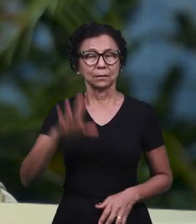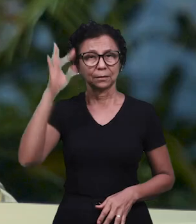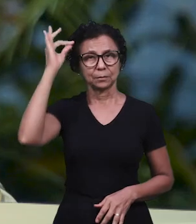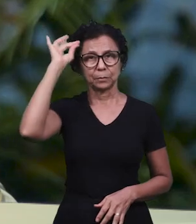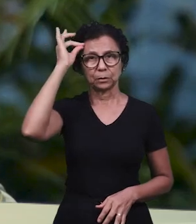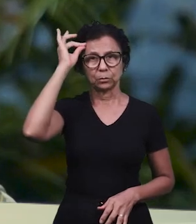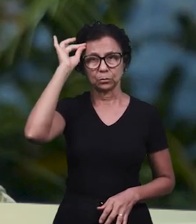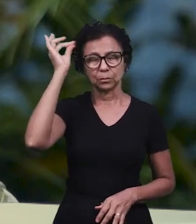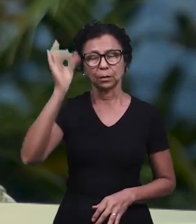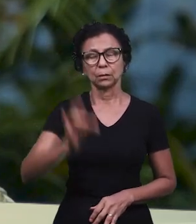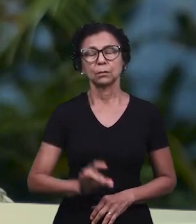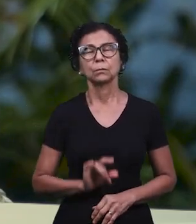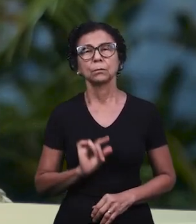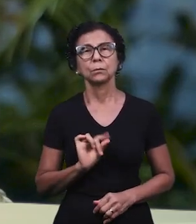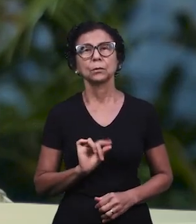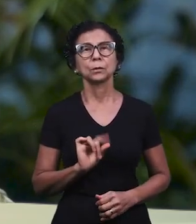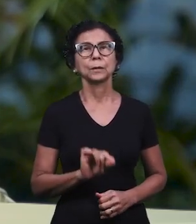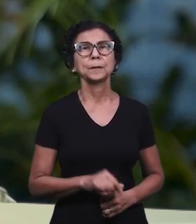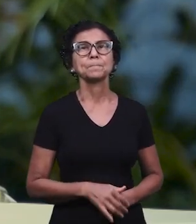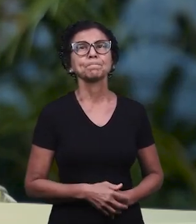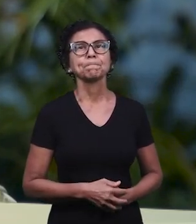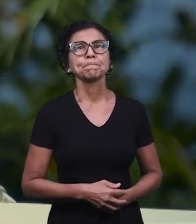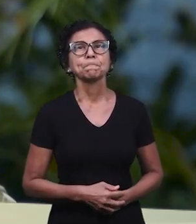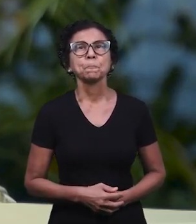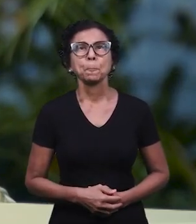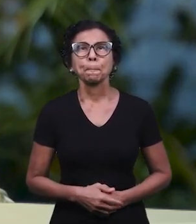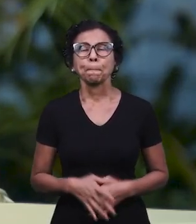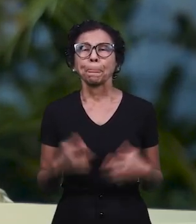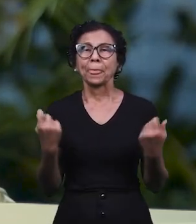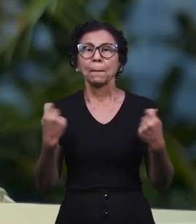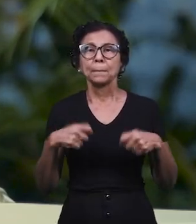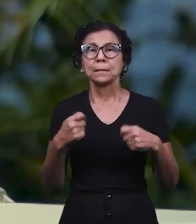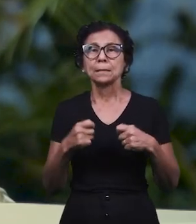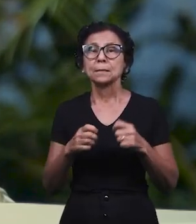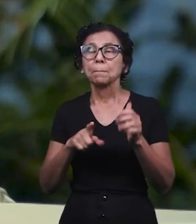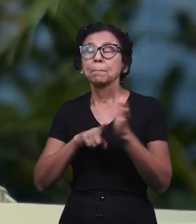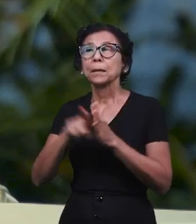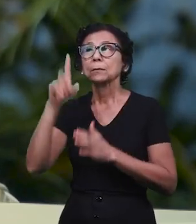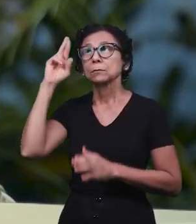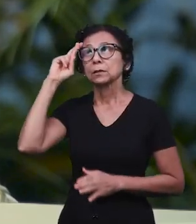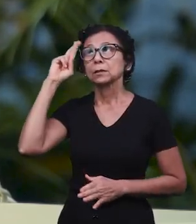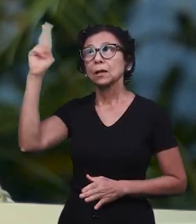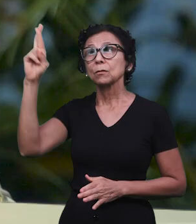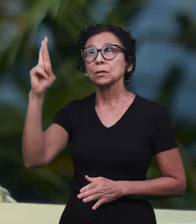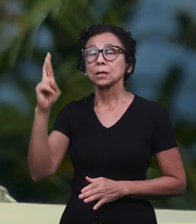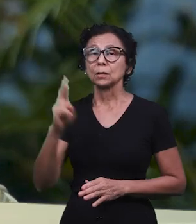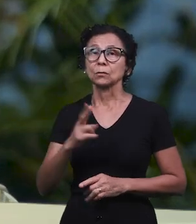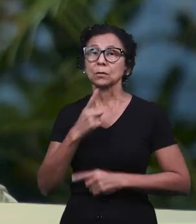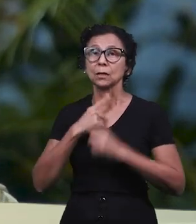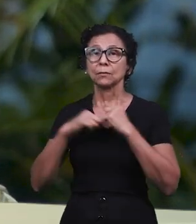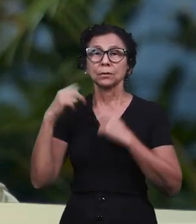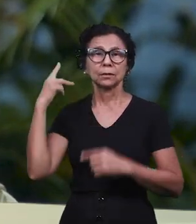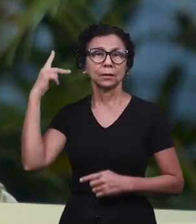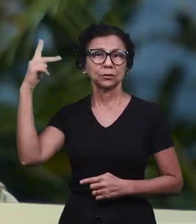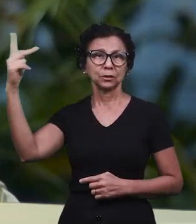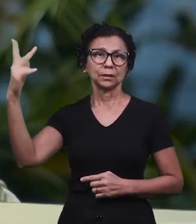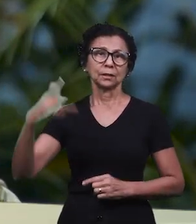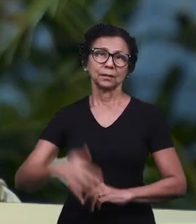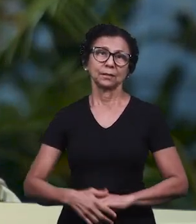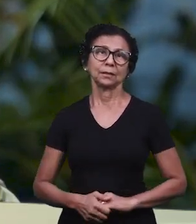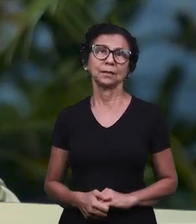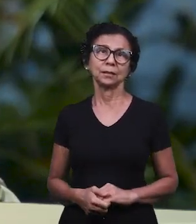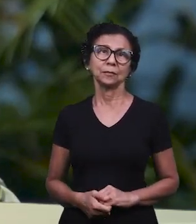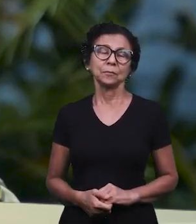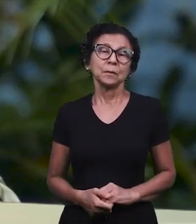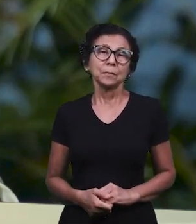falando, é que a gente precisa buscar do Senhor uma direção, porque existe um mundo na nossa frente,